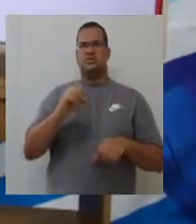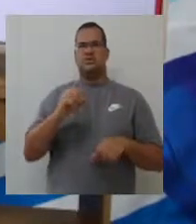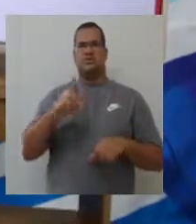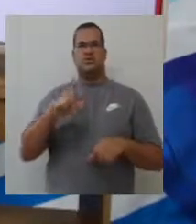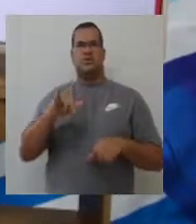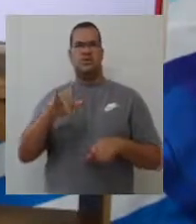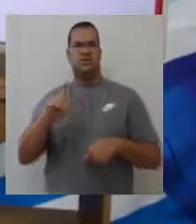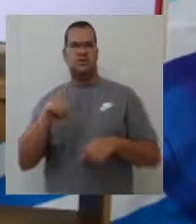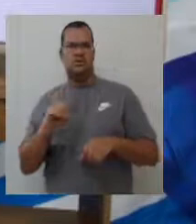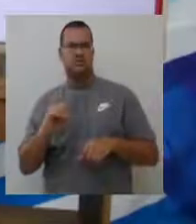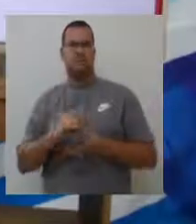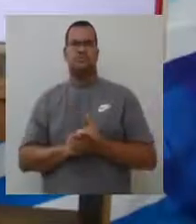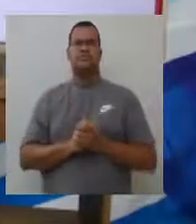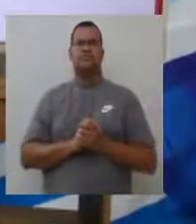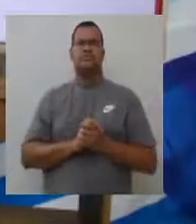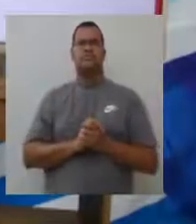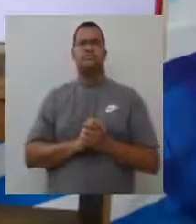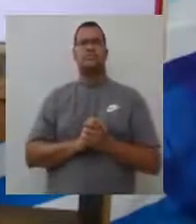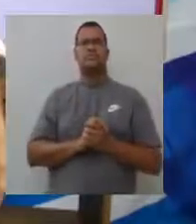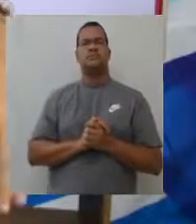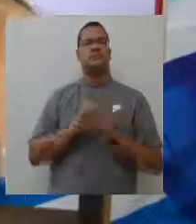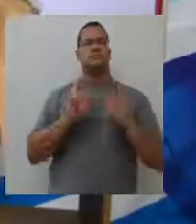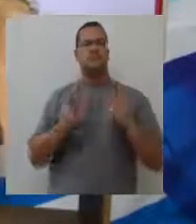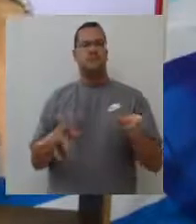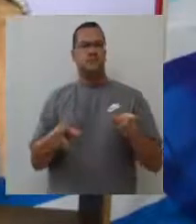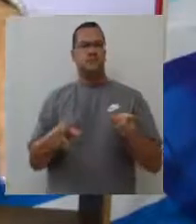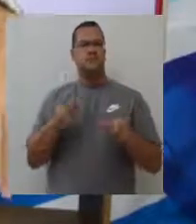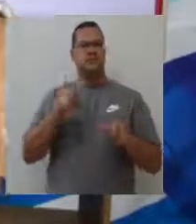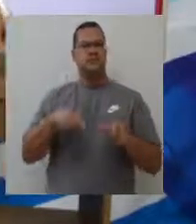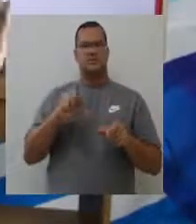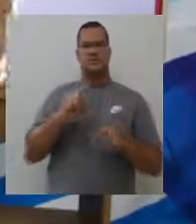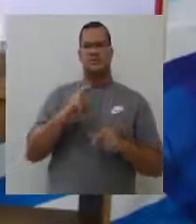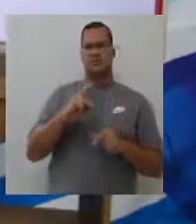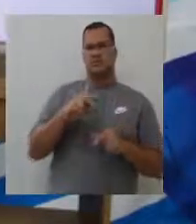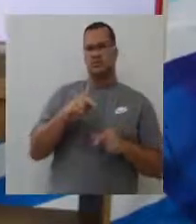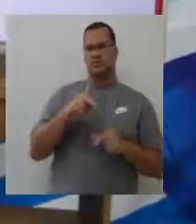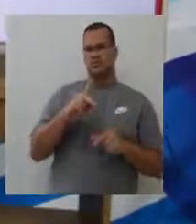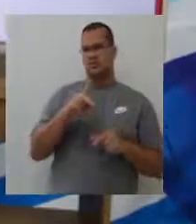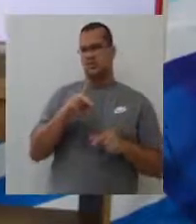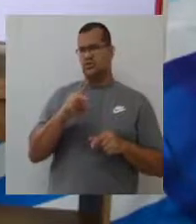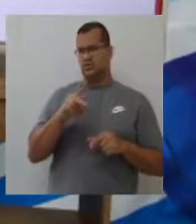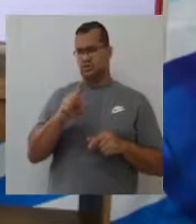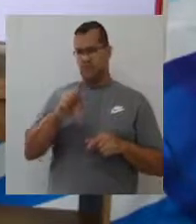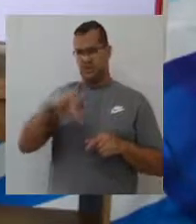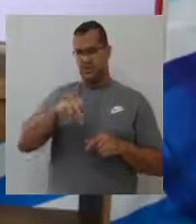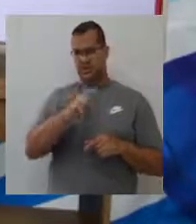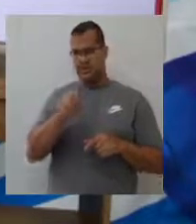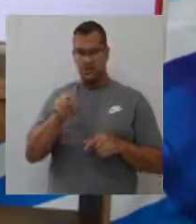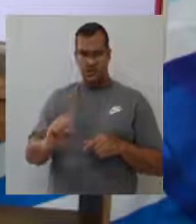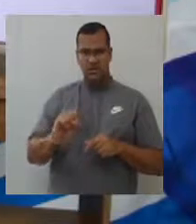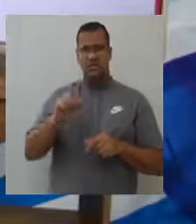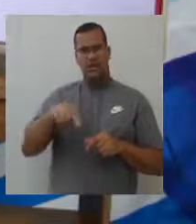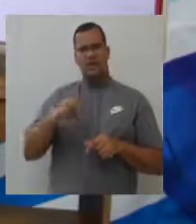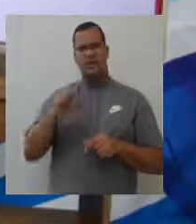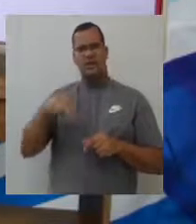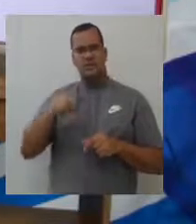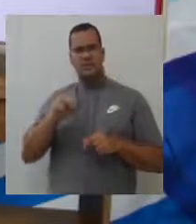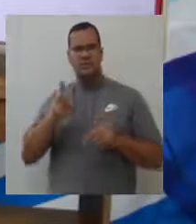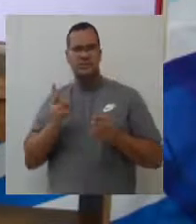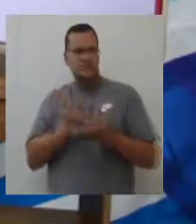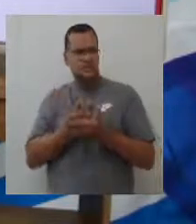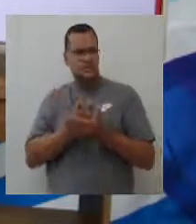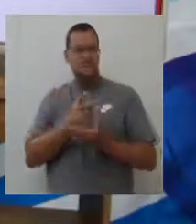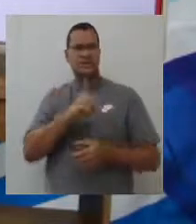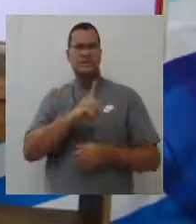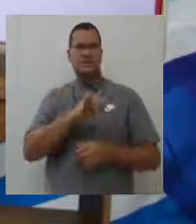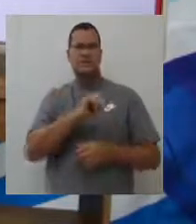seriado, cai no Enem, tá? A diferença de suspensão para emulsão é que na suspensão o disperso sempre